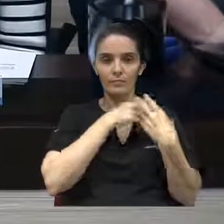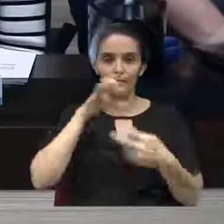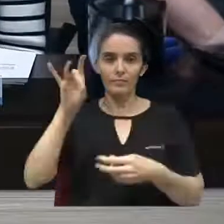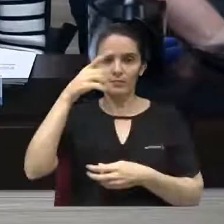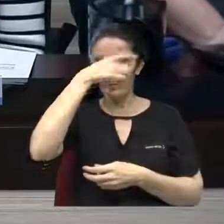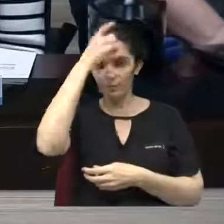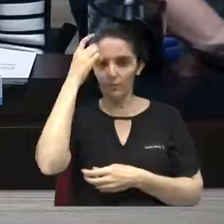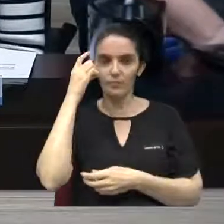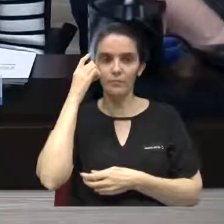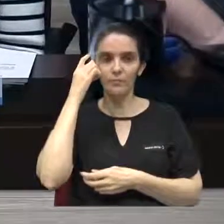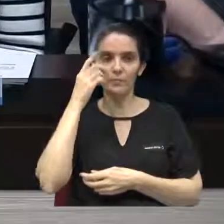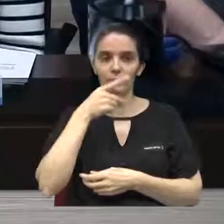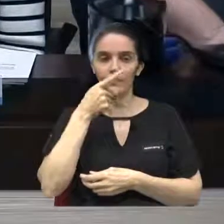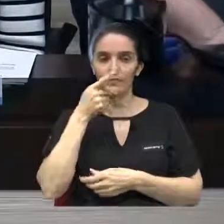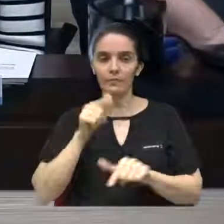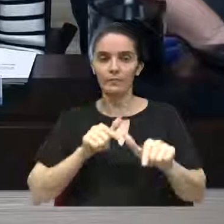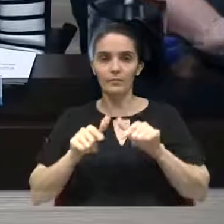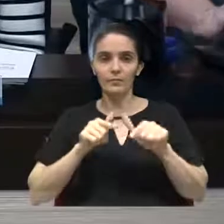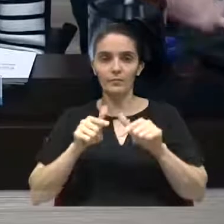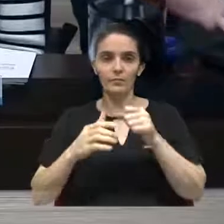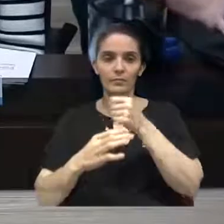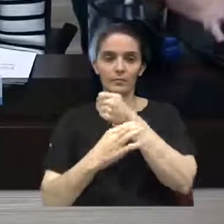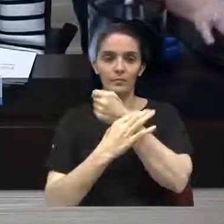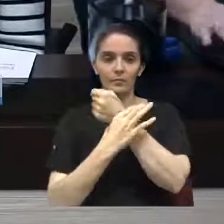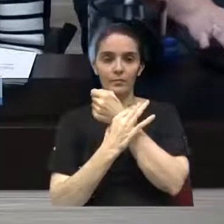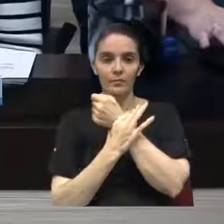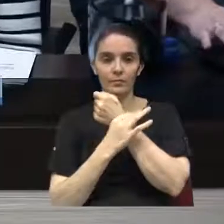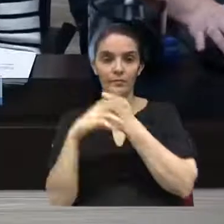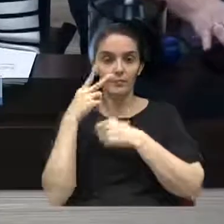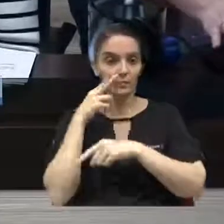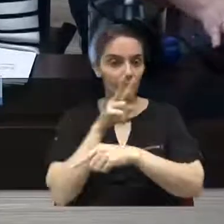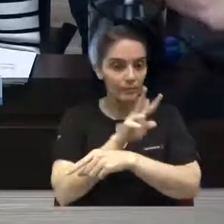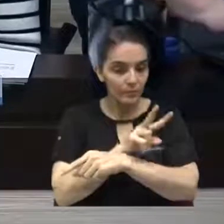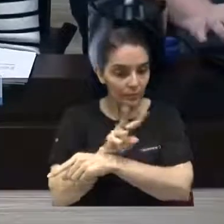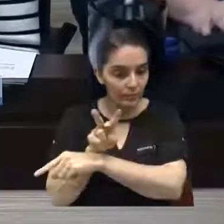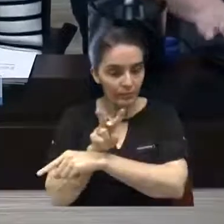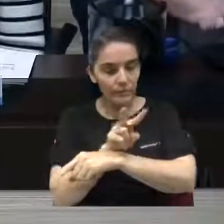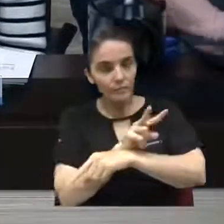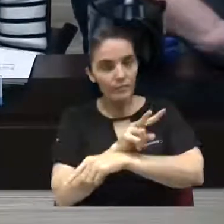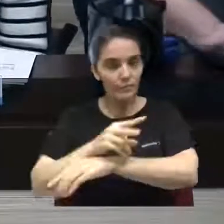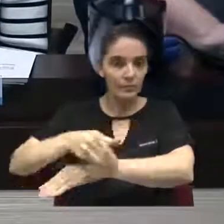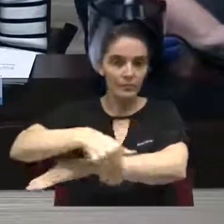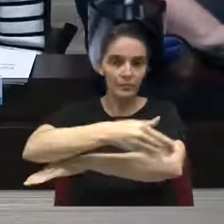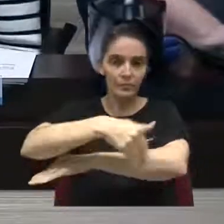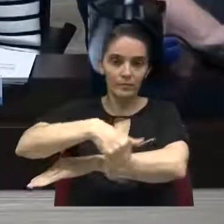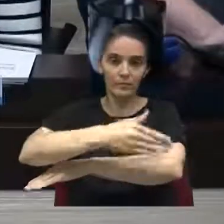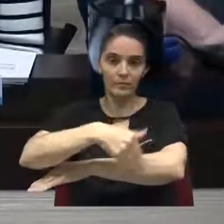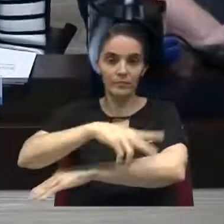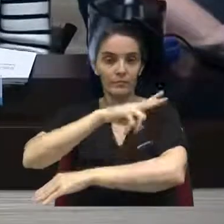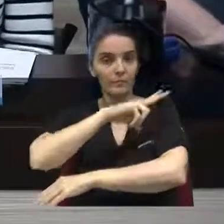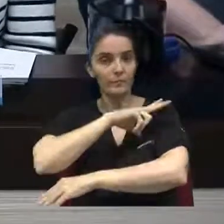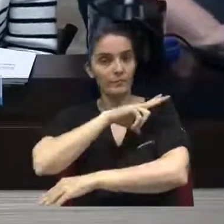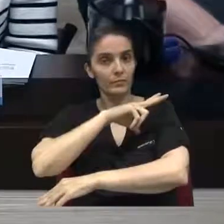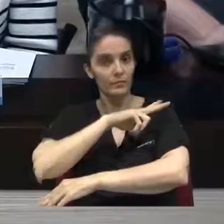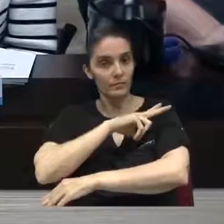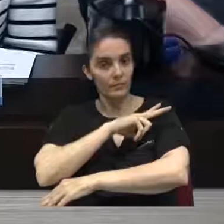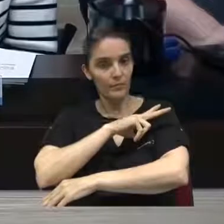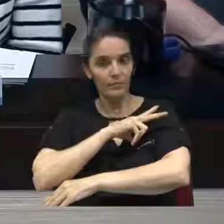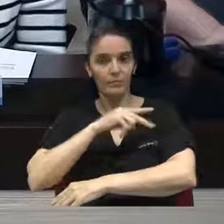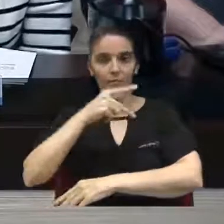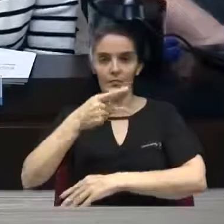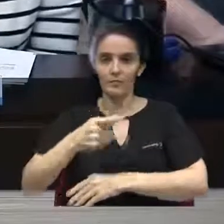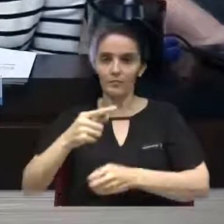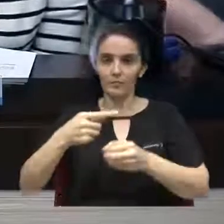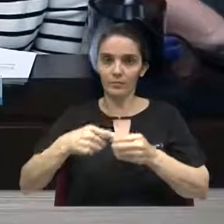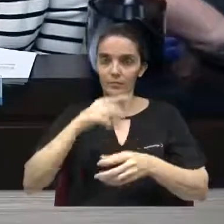Wagner Barbosa, que dispõe sobre a atividade de agente de segurança comunitária para guardas de rua, vigia autônomo no município de